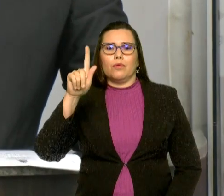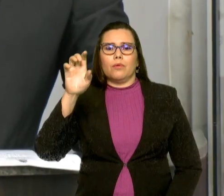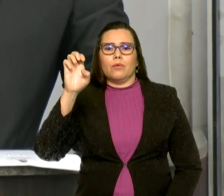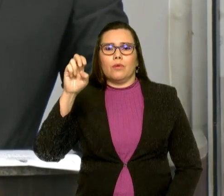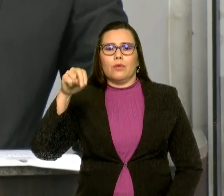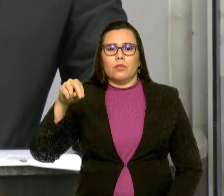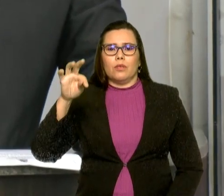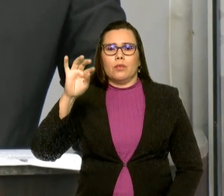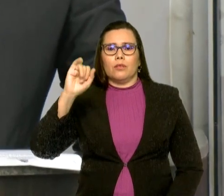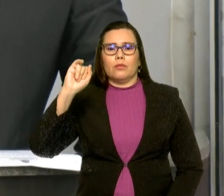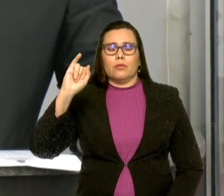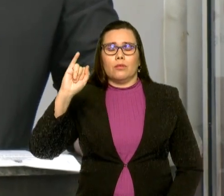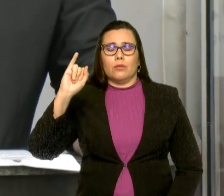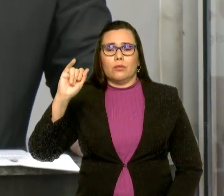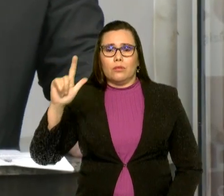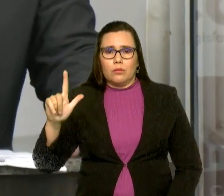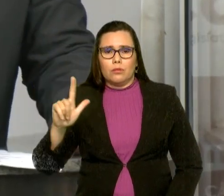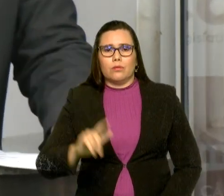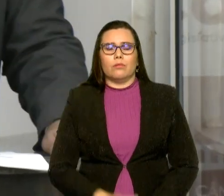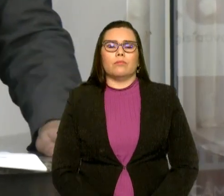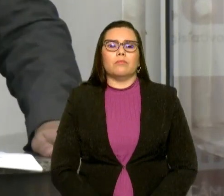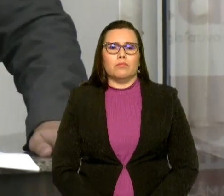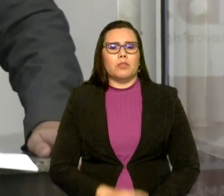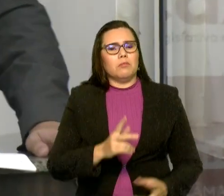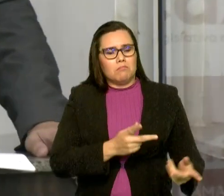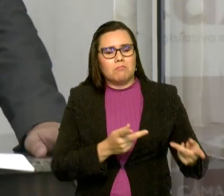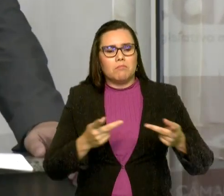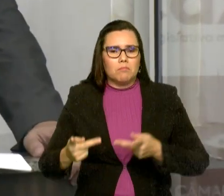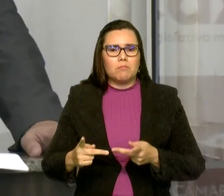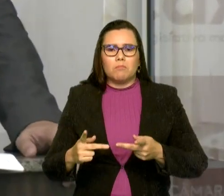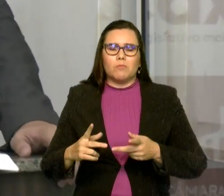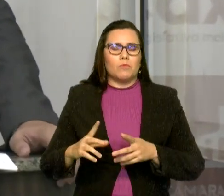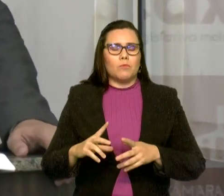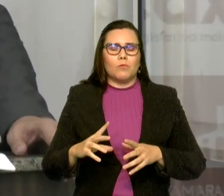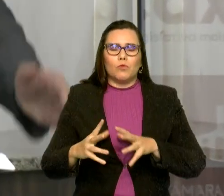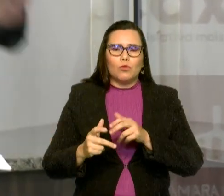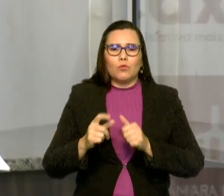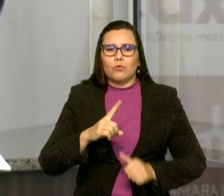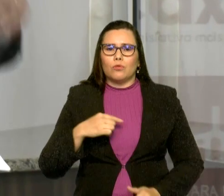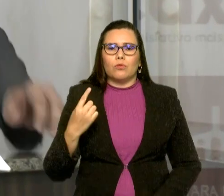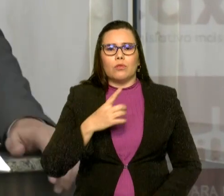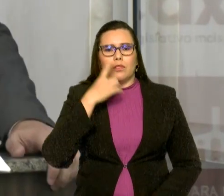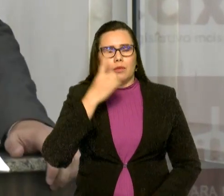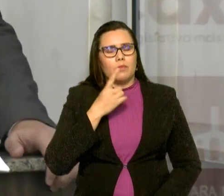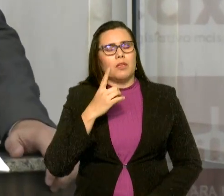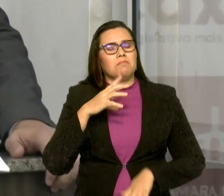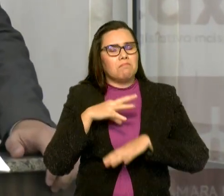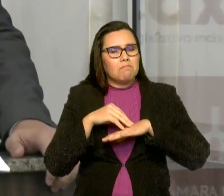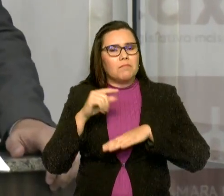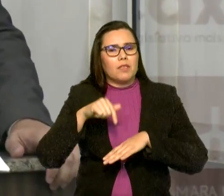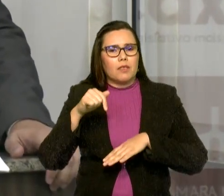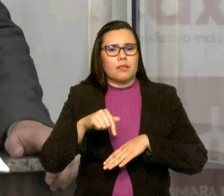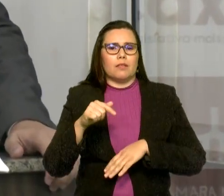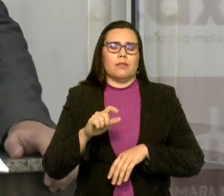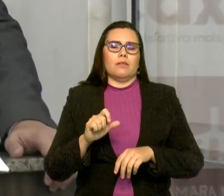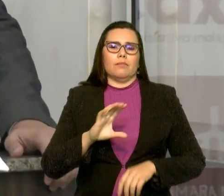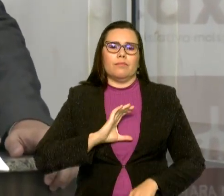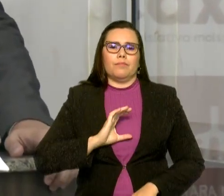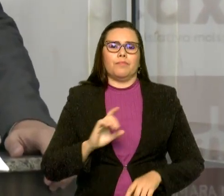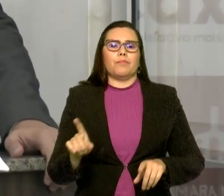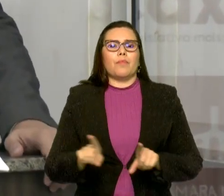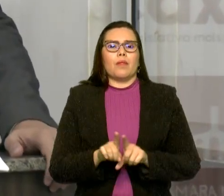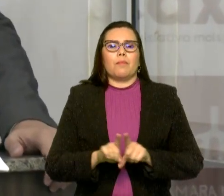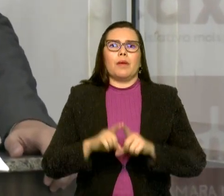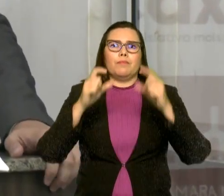da sessão itinerante aqui de Caxias, cumprimentar todos os espectadores aqui na galeria presentes, pessoal do nosso